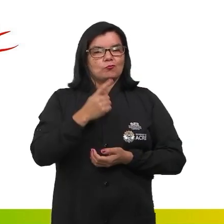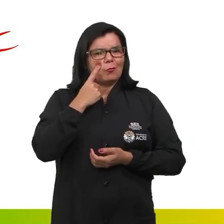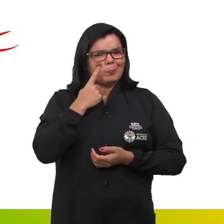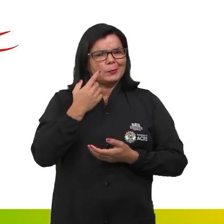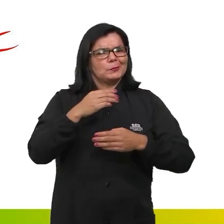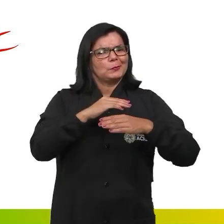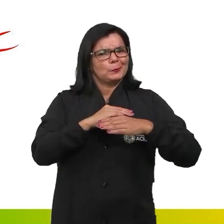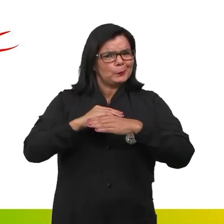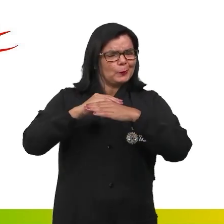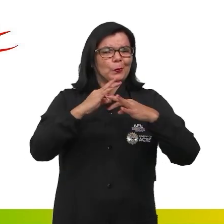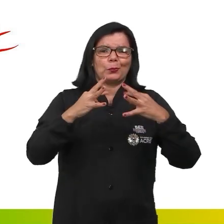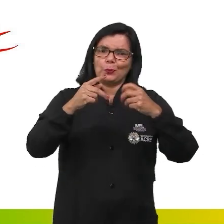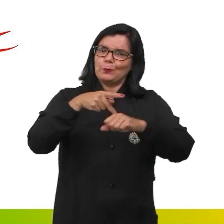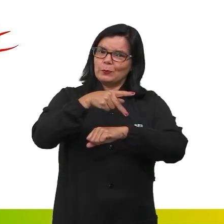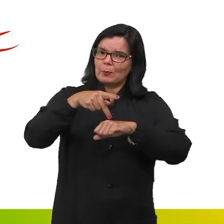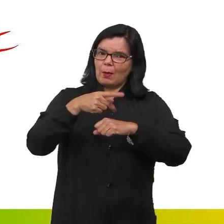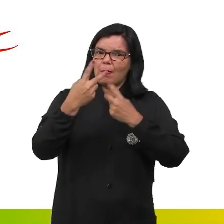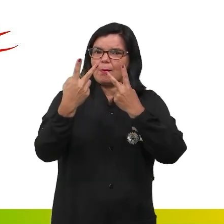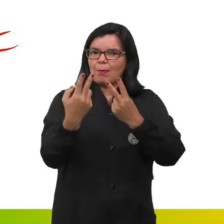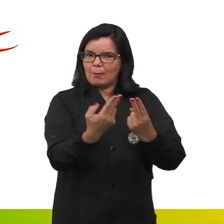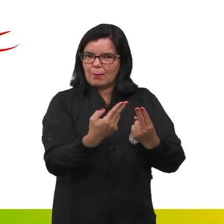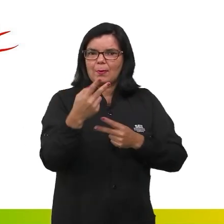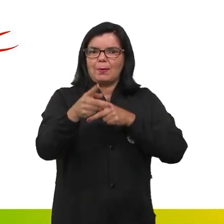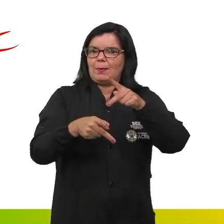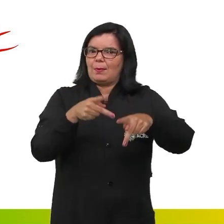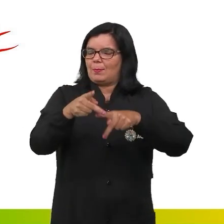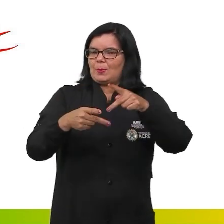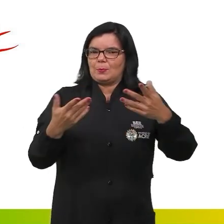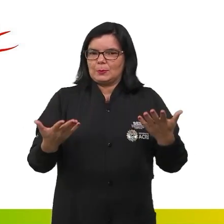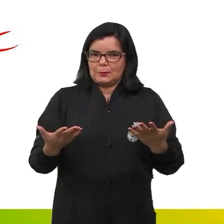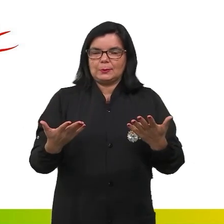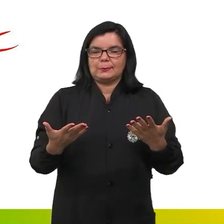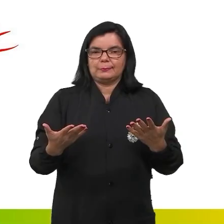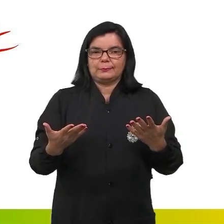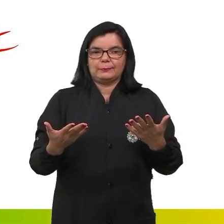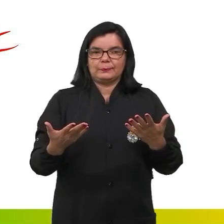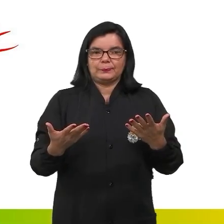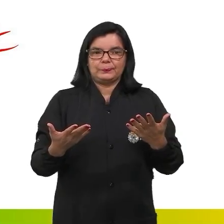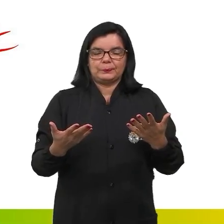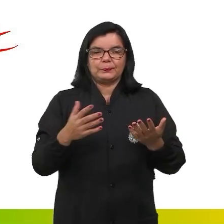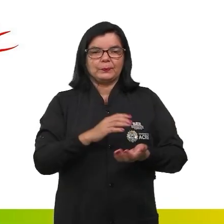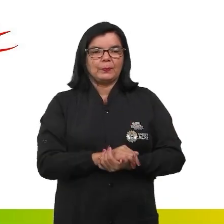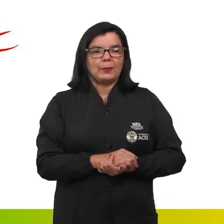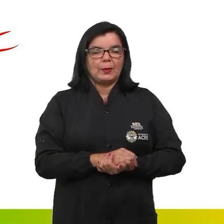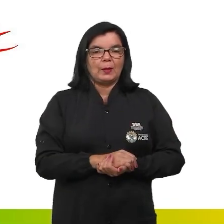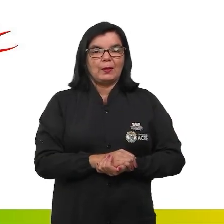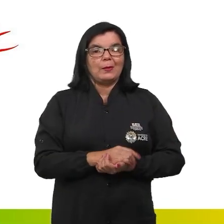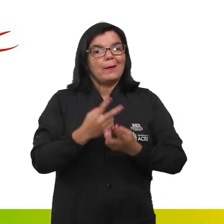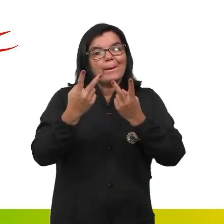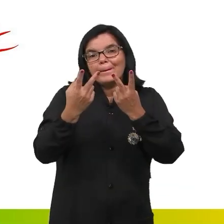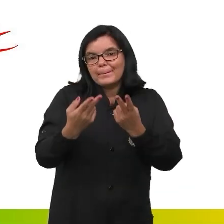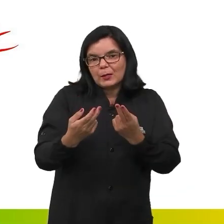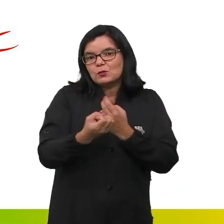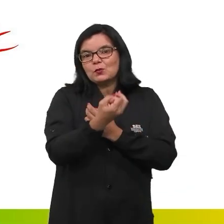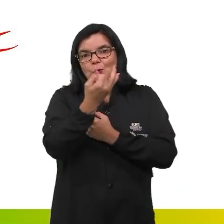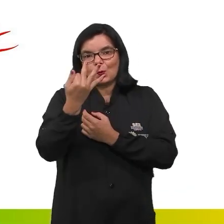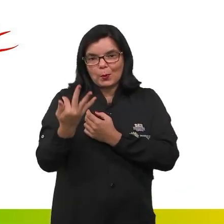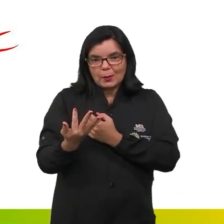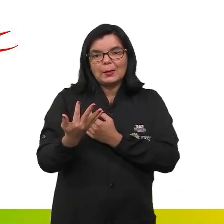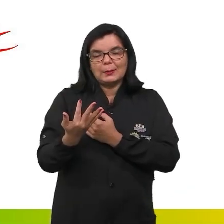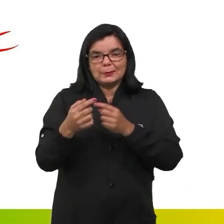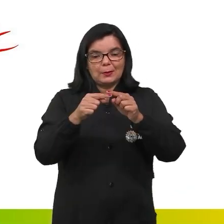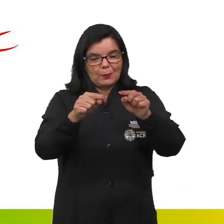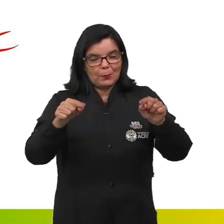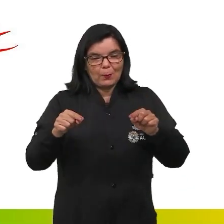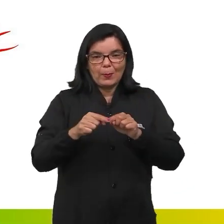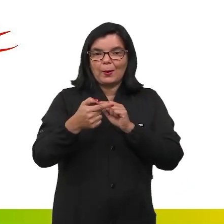se fosse uniforme, todos os países tinham o mesmo tamanho populacional, né? E o mesmo tanto de quantidade por metros